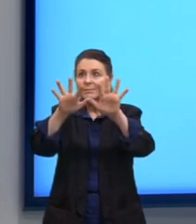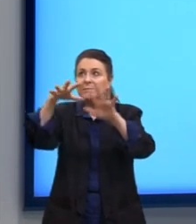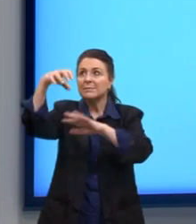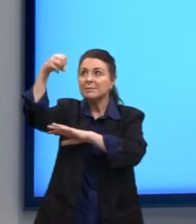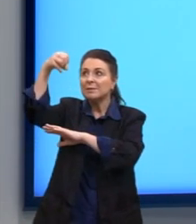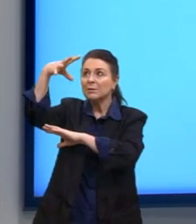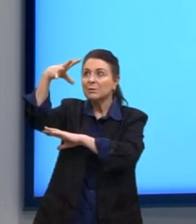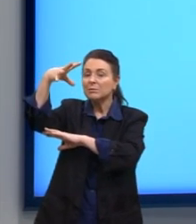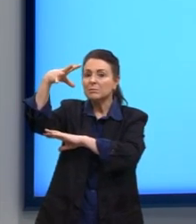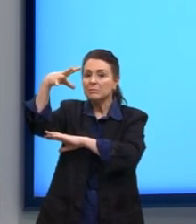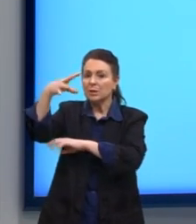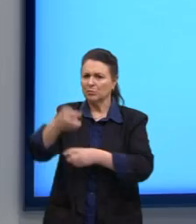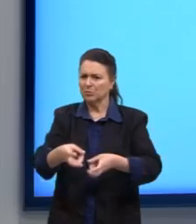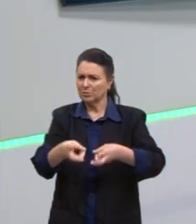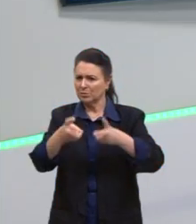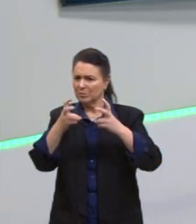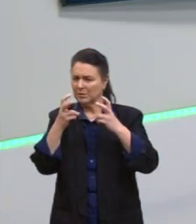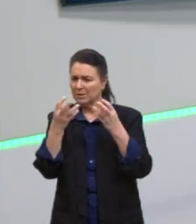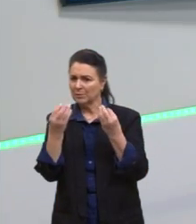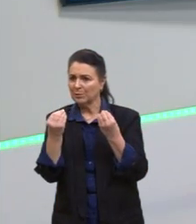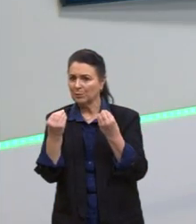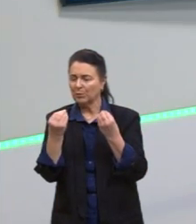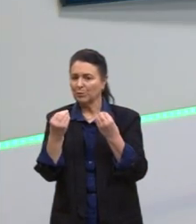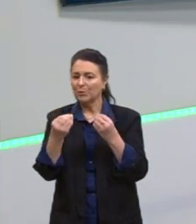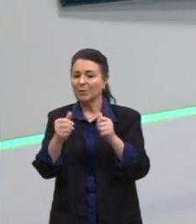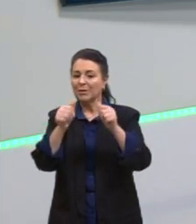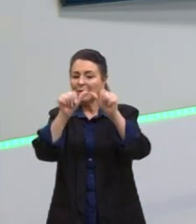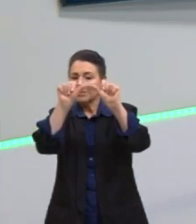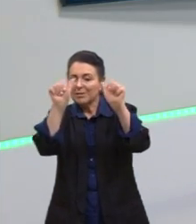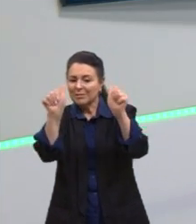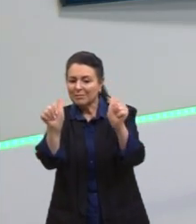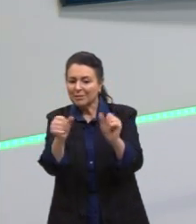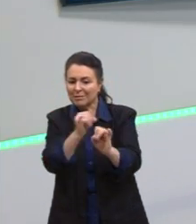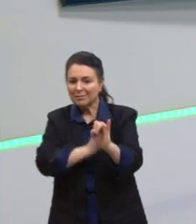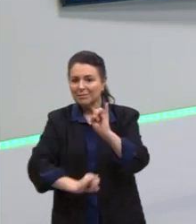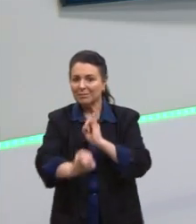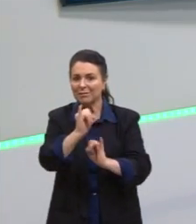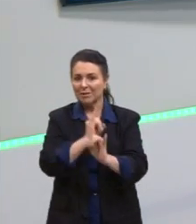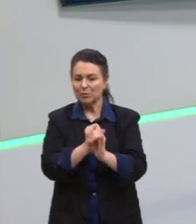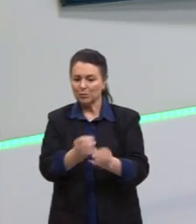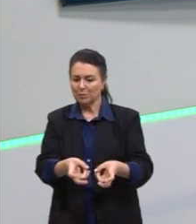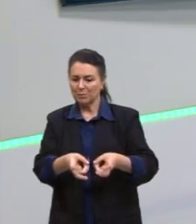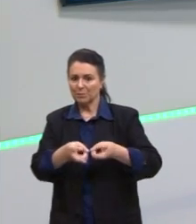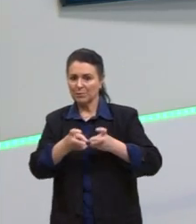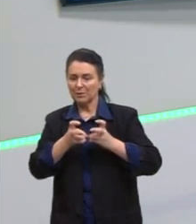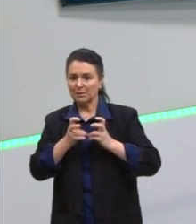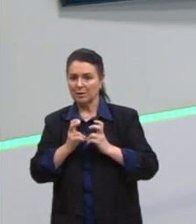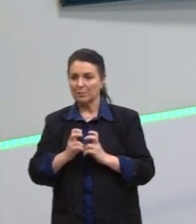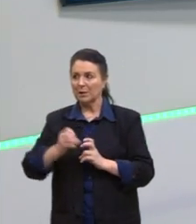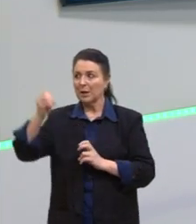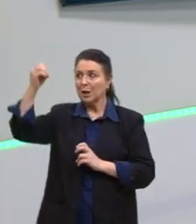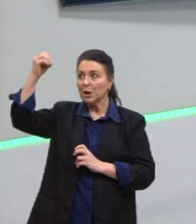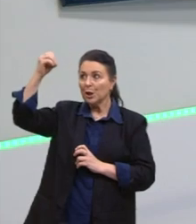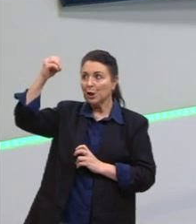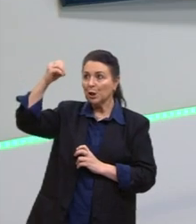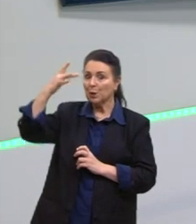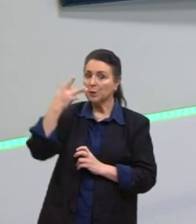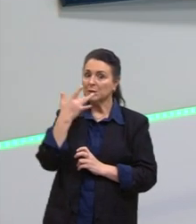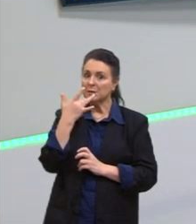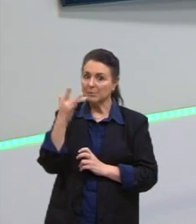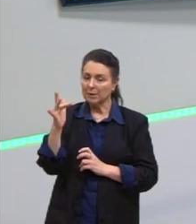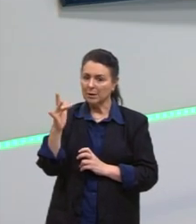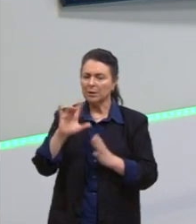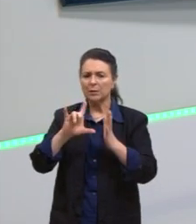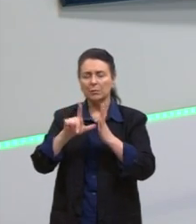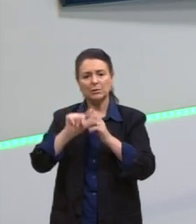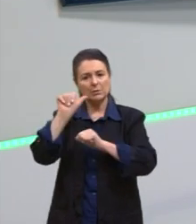que a gente vê bastante né algumas imagens na internet que é onde então a gente tem a entrada da luz branca e ela se separa em várias